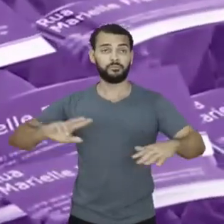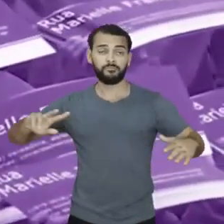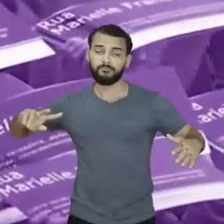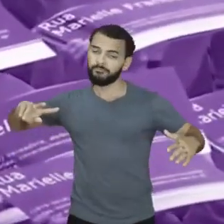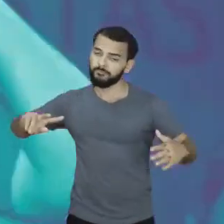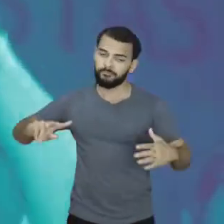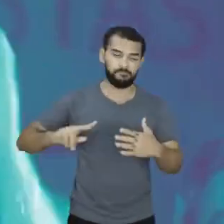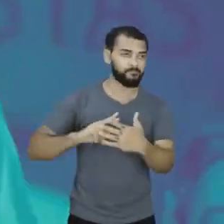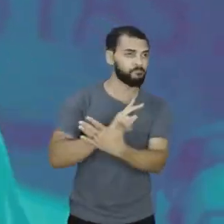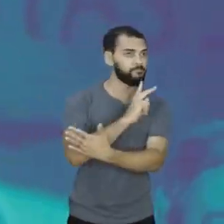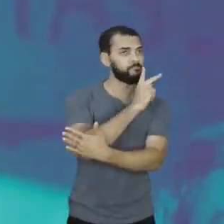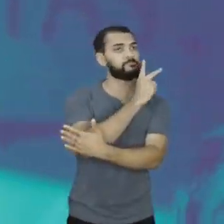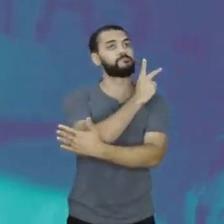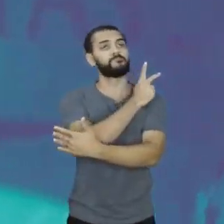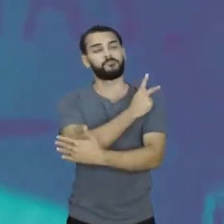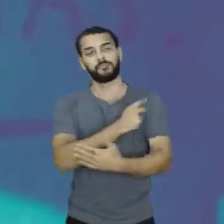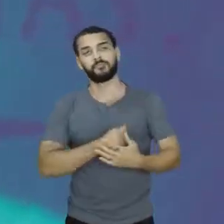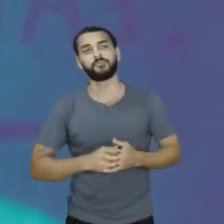acontecer.